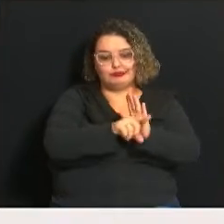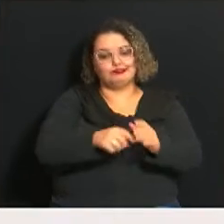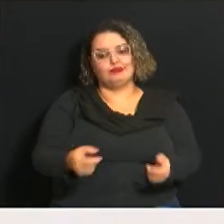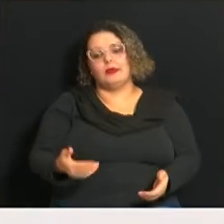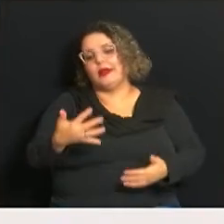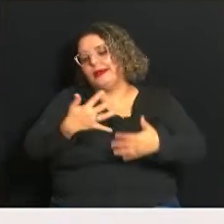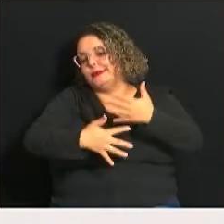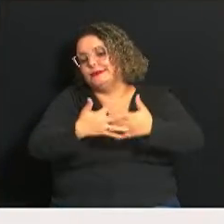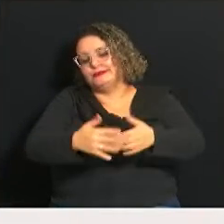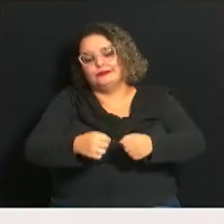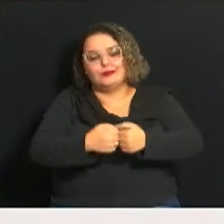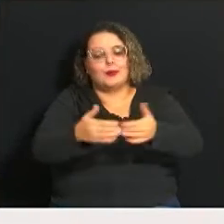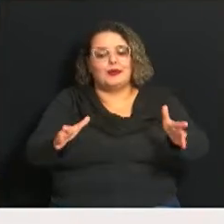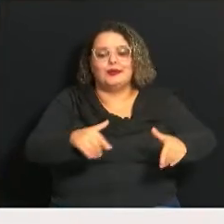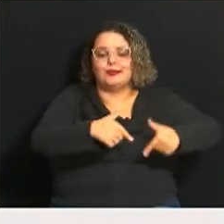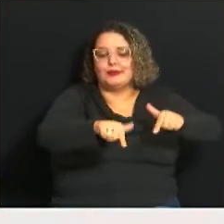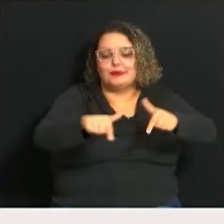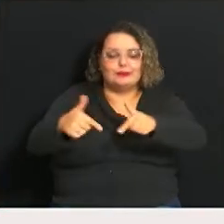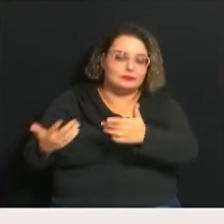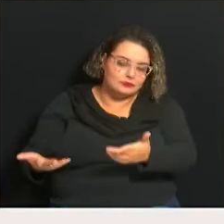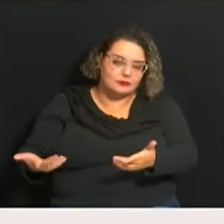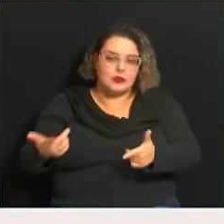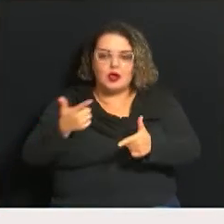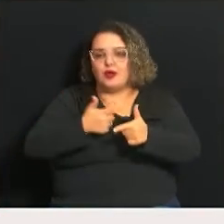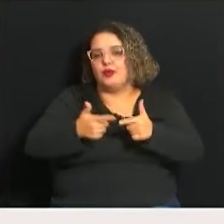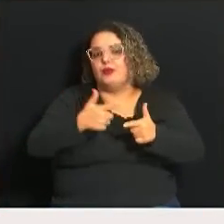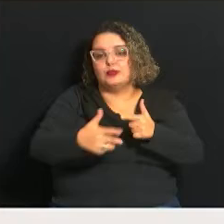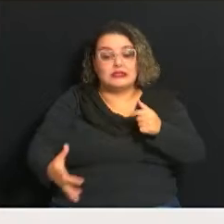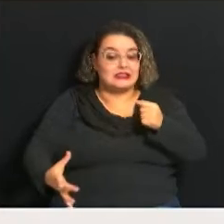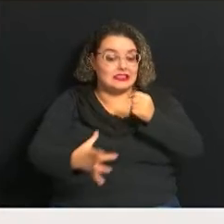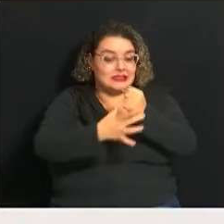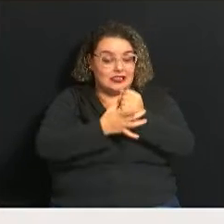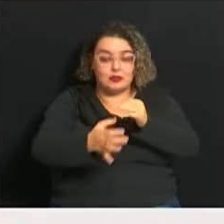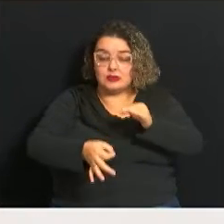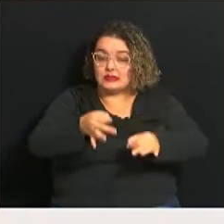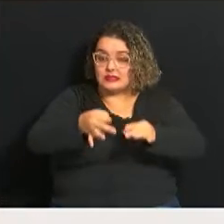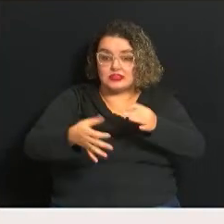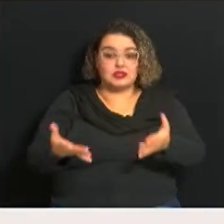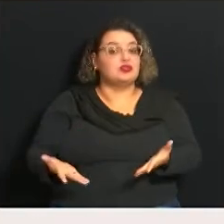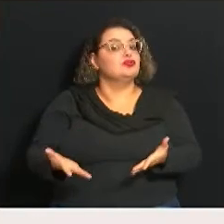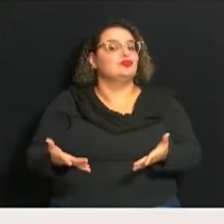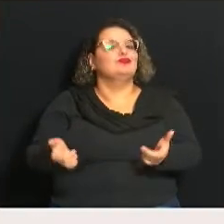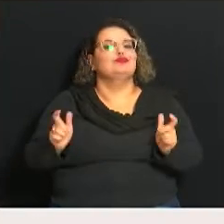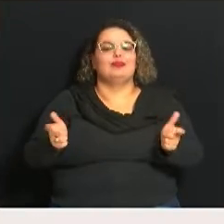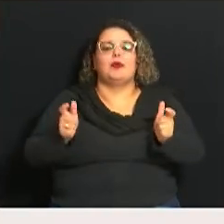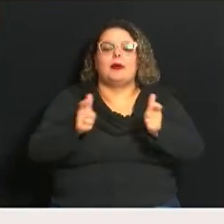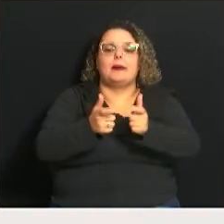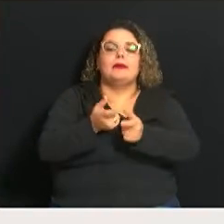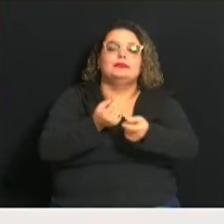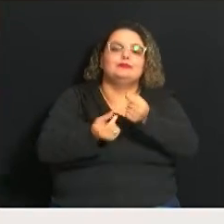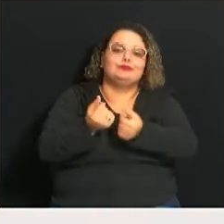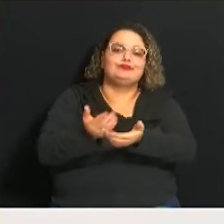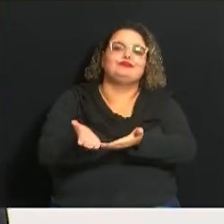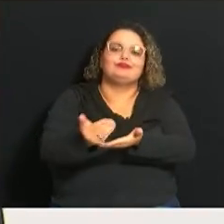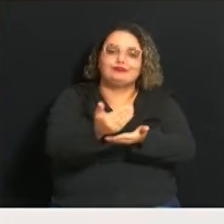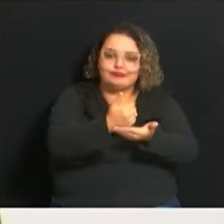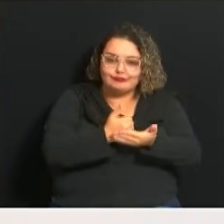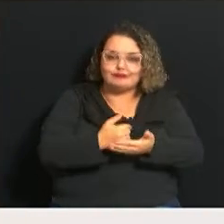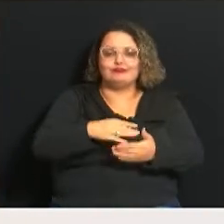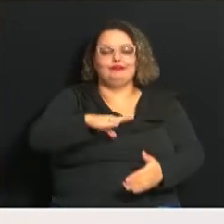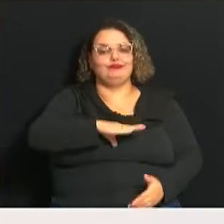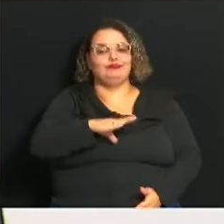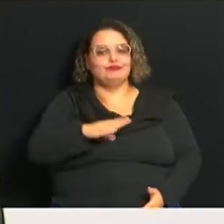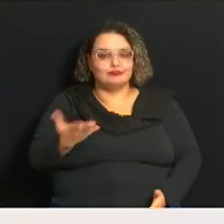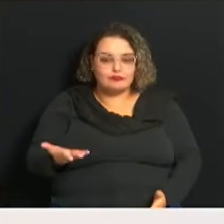gera problema de segurança jurídica, isso diminui a arrecadação no município, uma vez que o